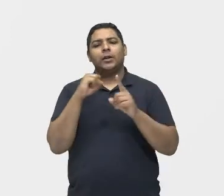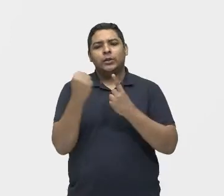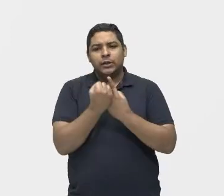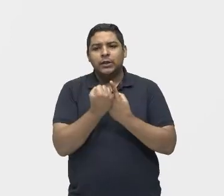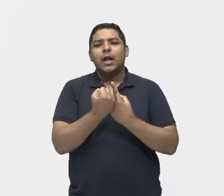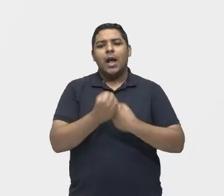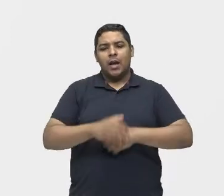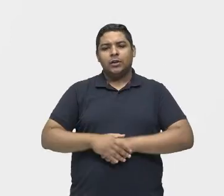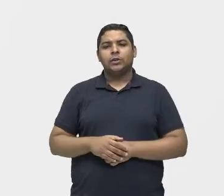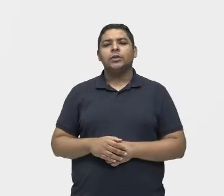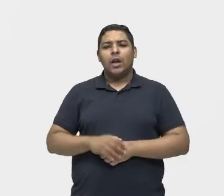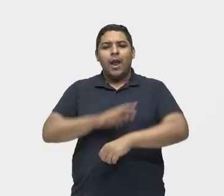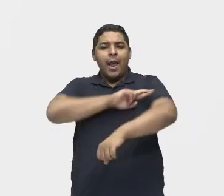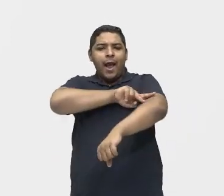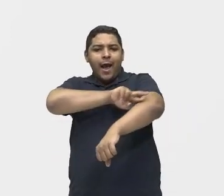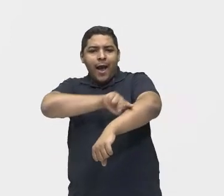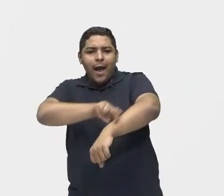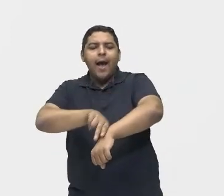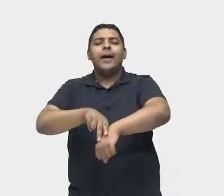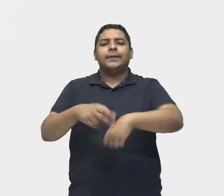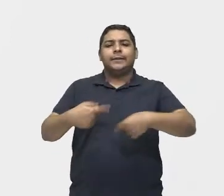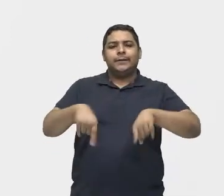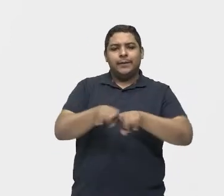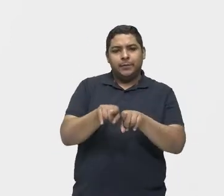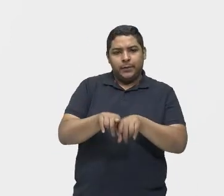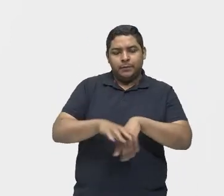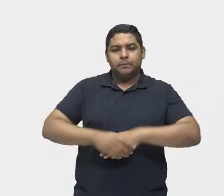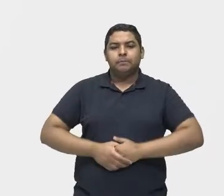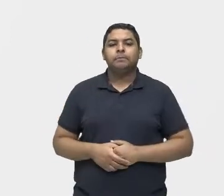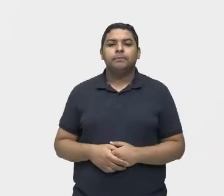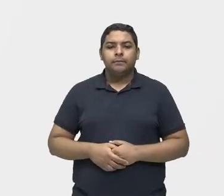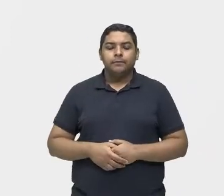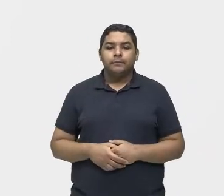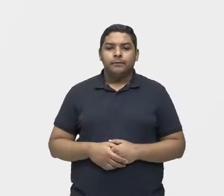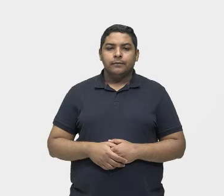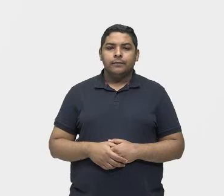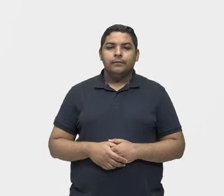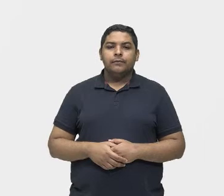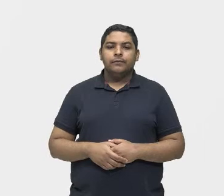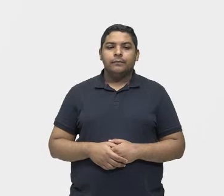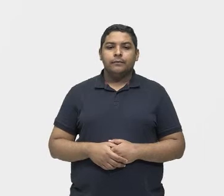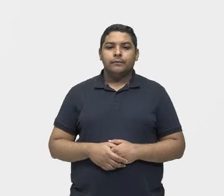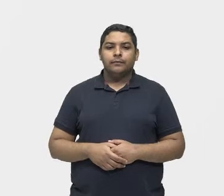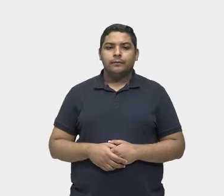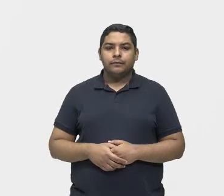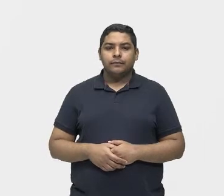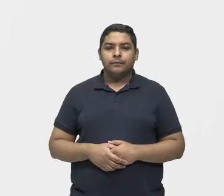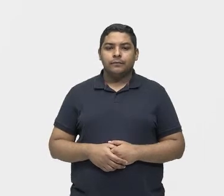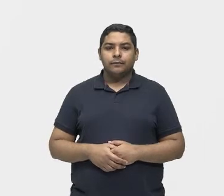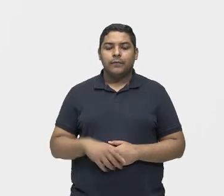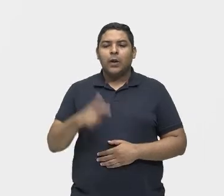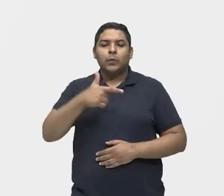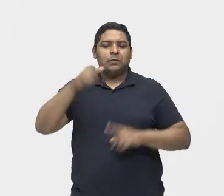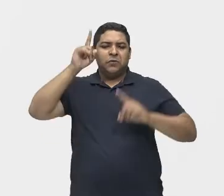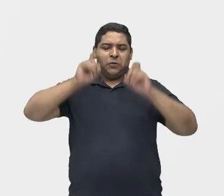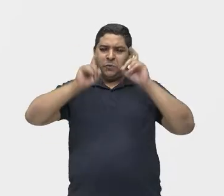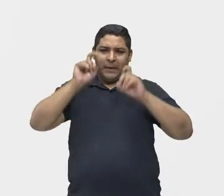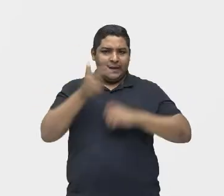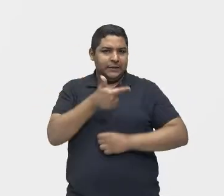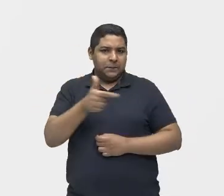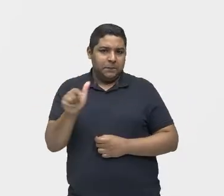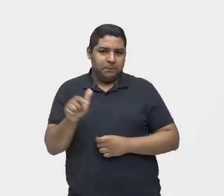raciais. As características dessa escultura, vamos lá? Formas estáticas, formas isentas de expressão